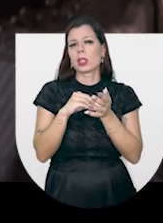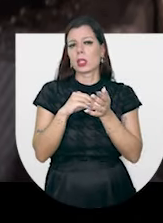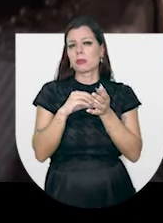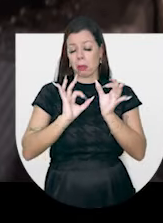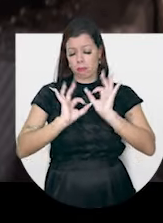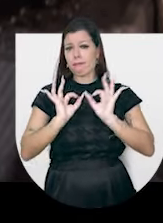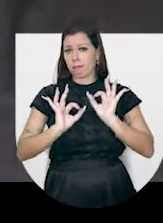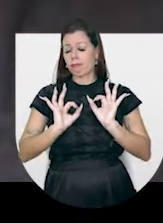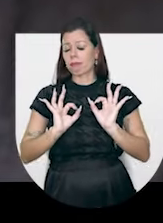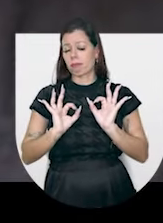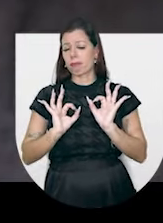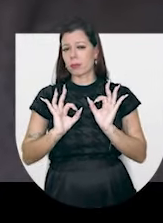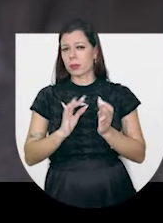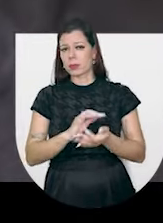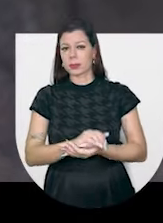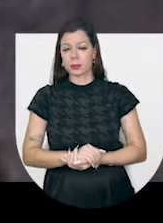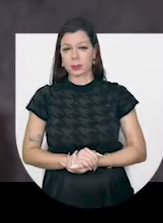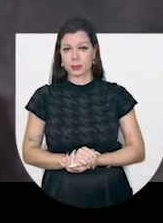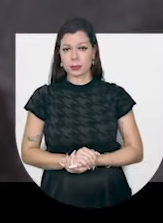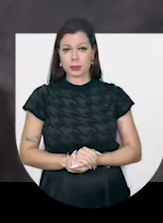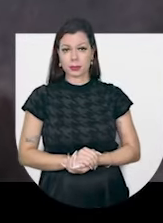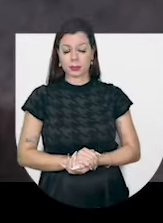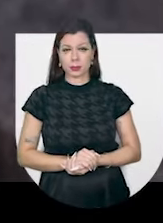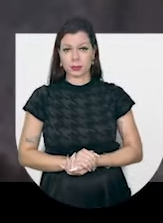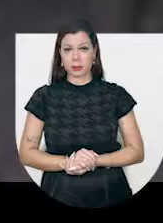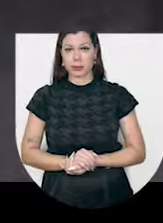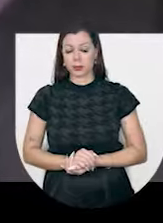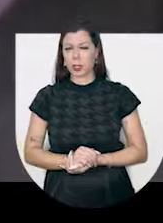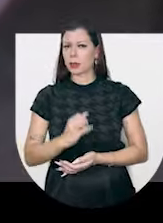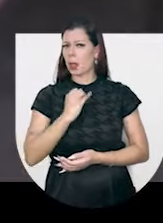ter um designer indígena?